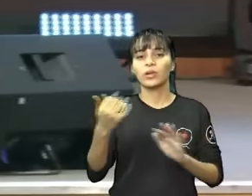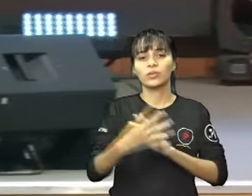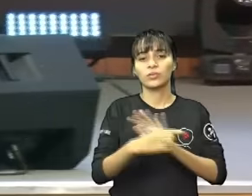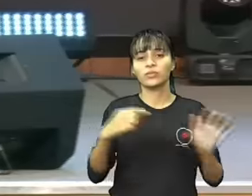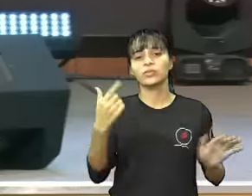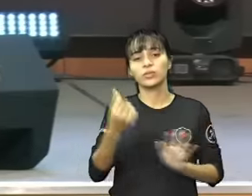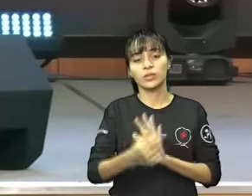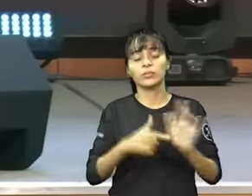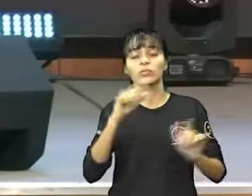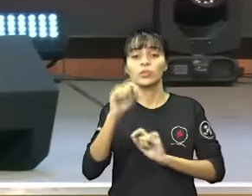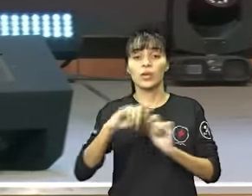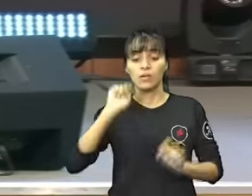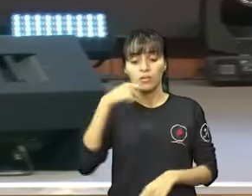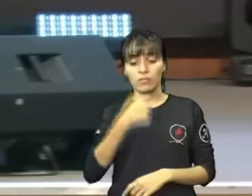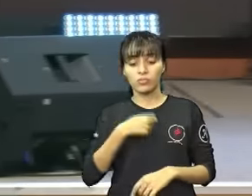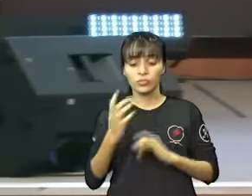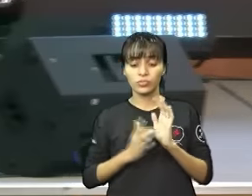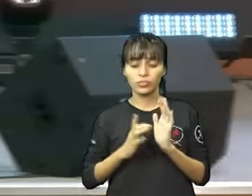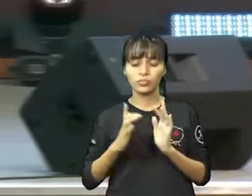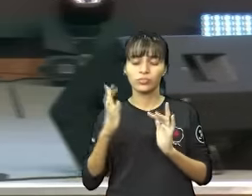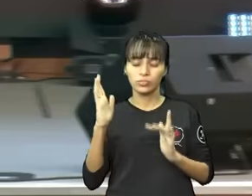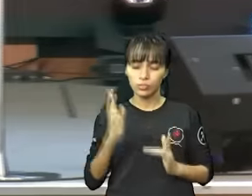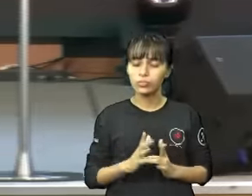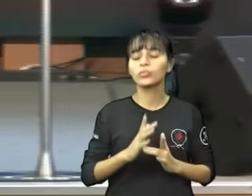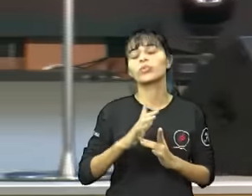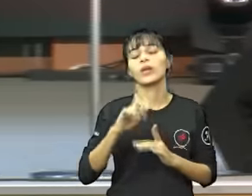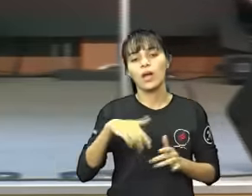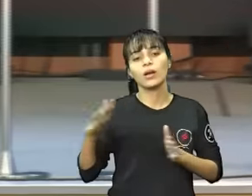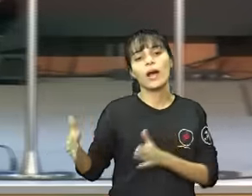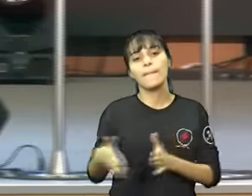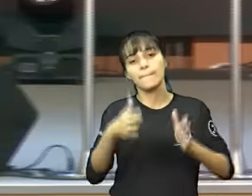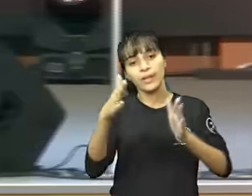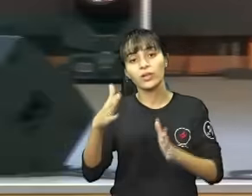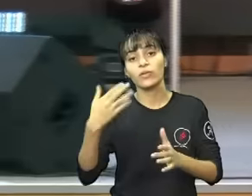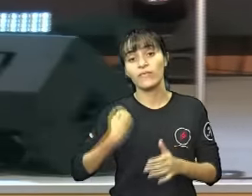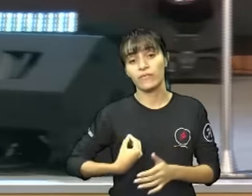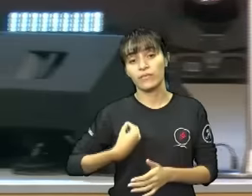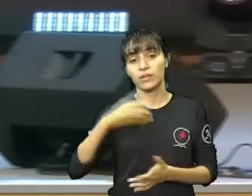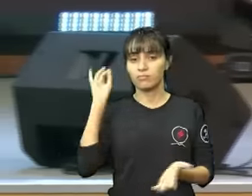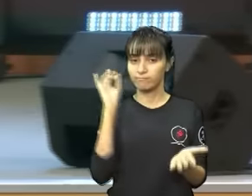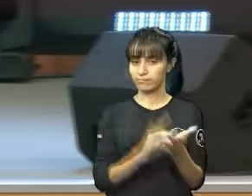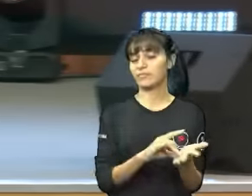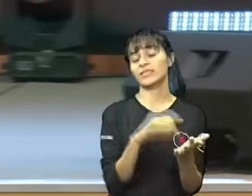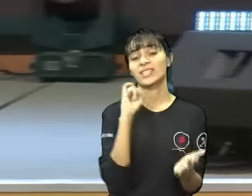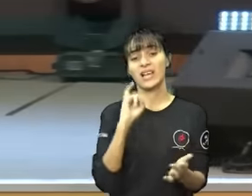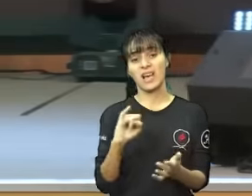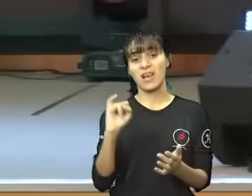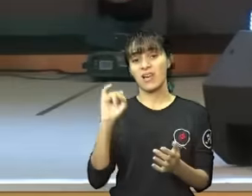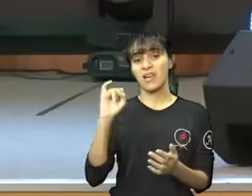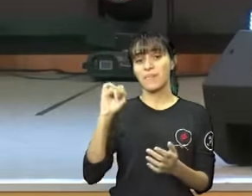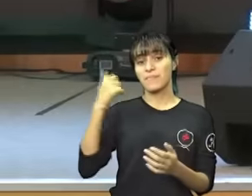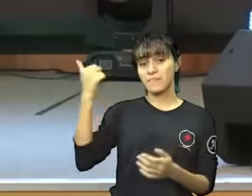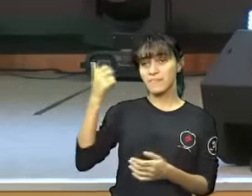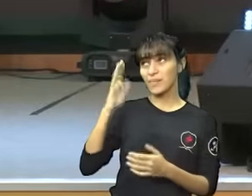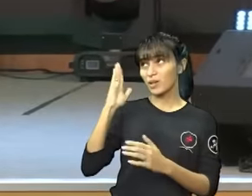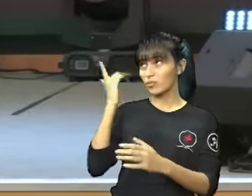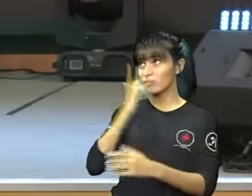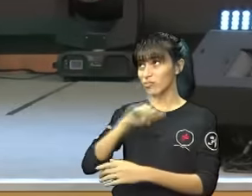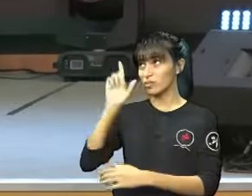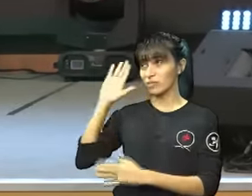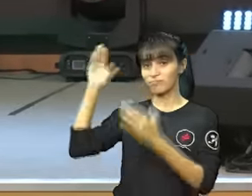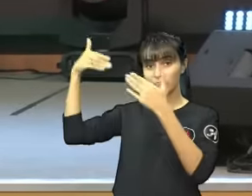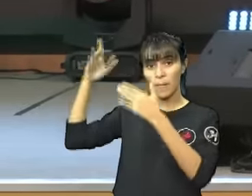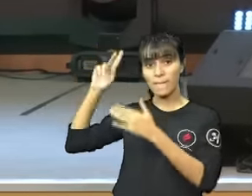Jesus declara Eu sou o caminho a verdade e a vida ninguém vai ao Pai a não ser por mim e o